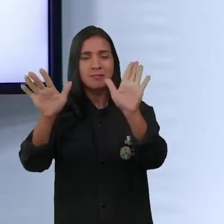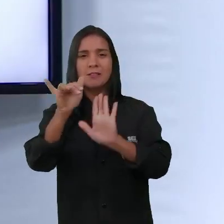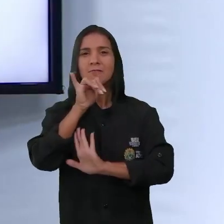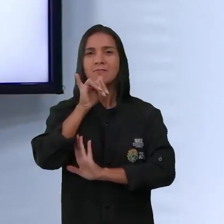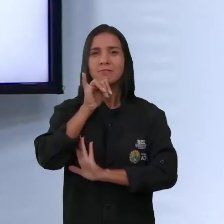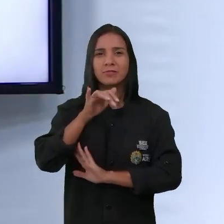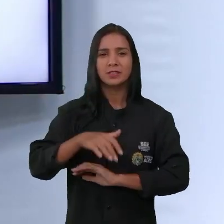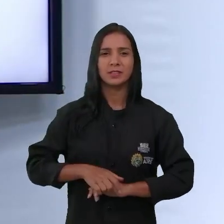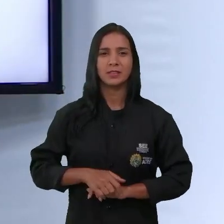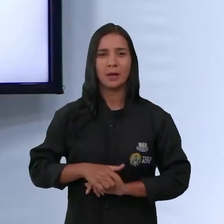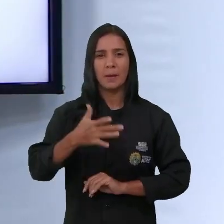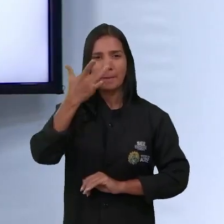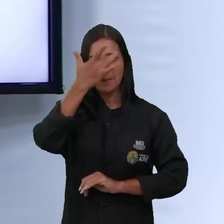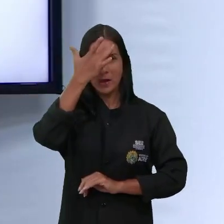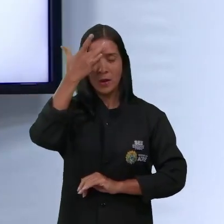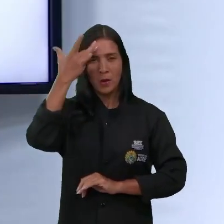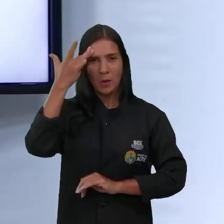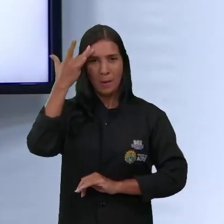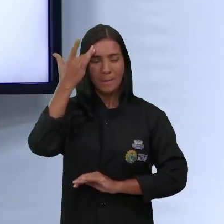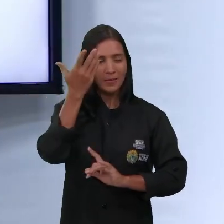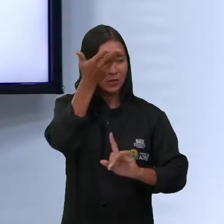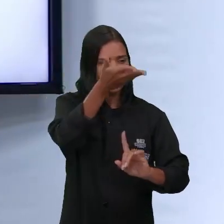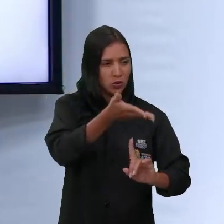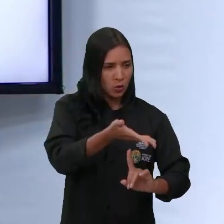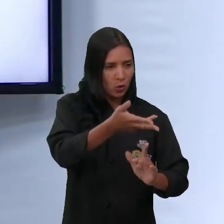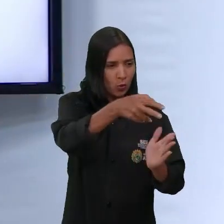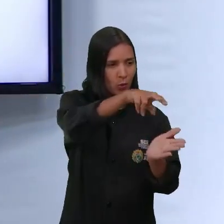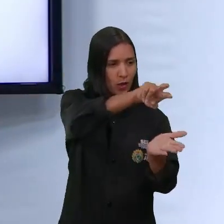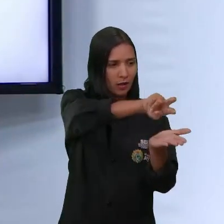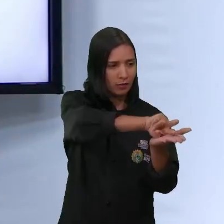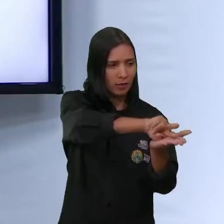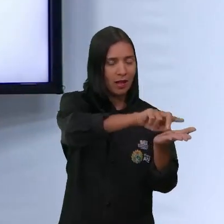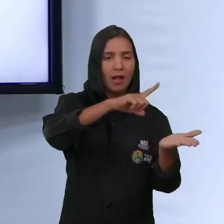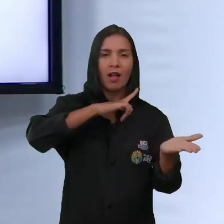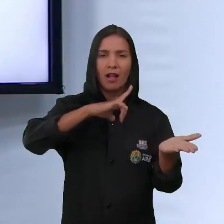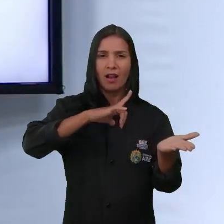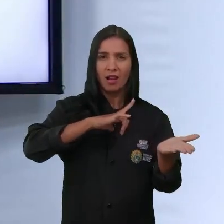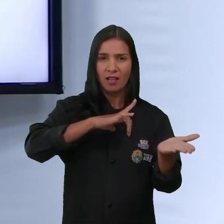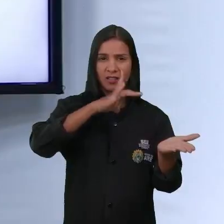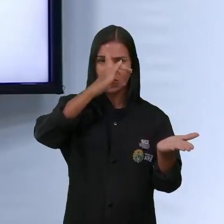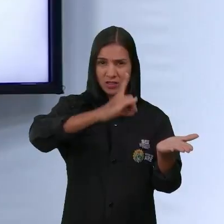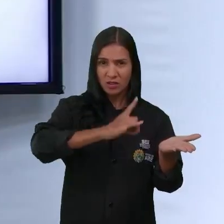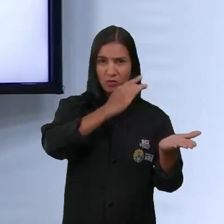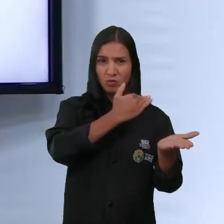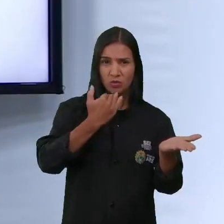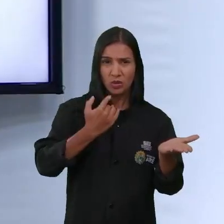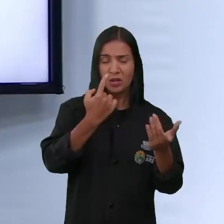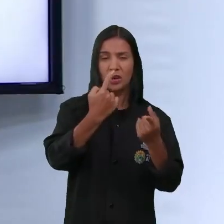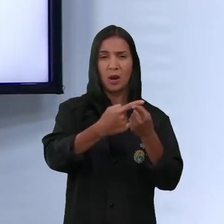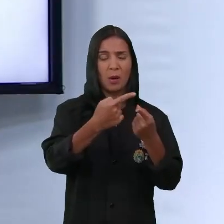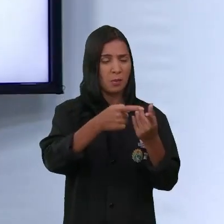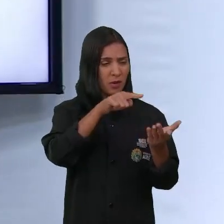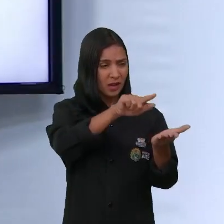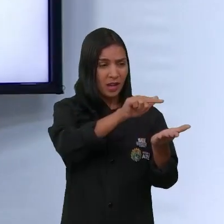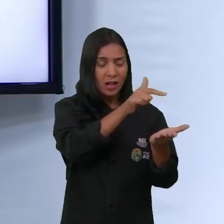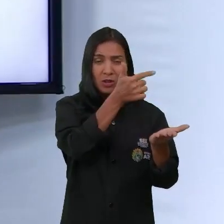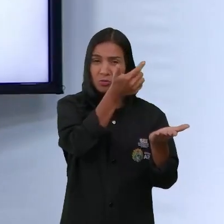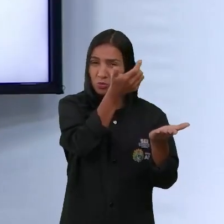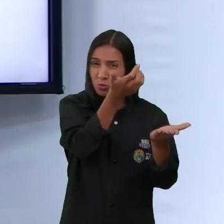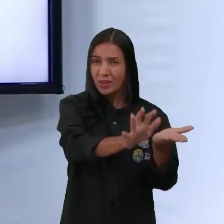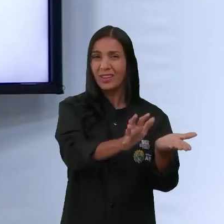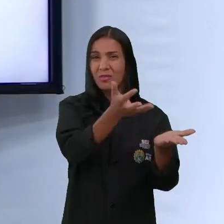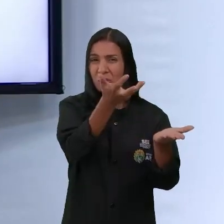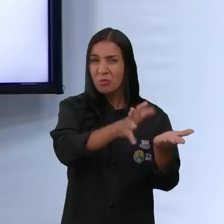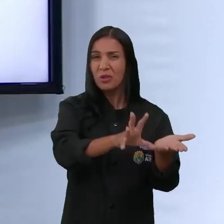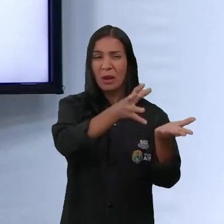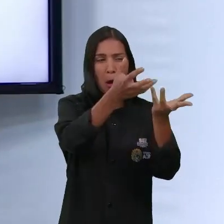pessoa dessa, ela tem o direito de morrer porque ela não quer ser um fardo para aquela outra